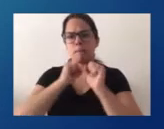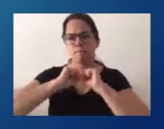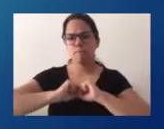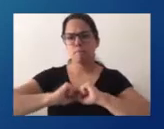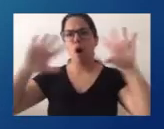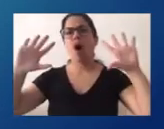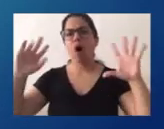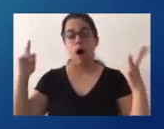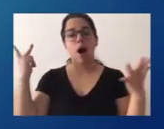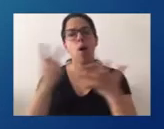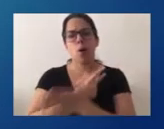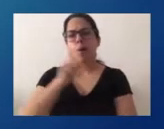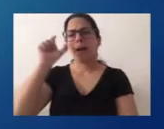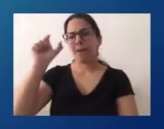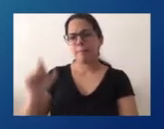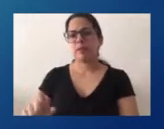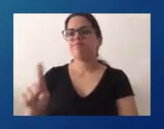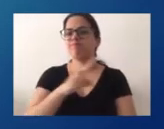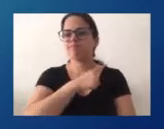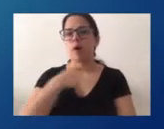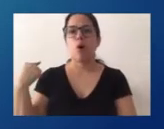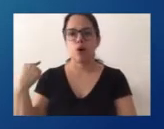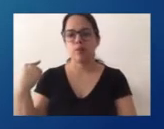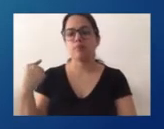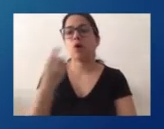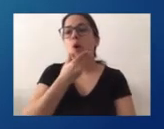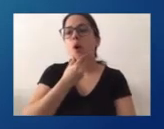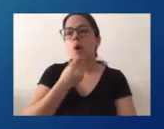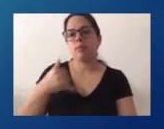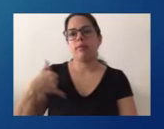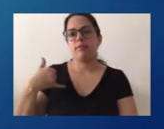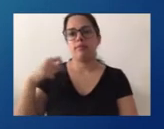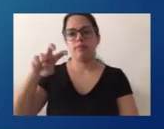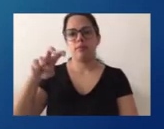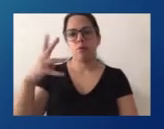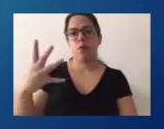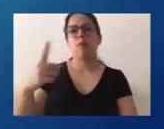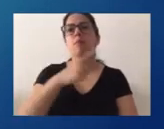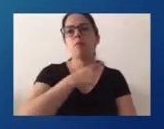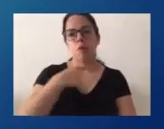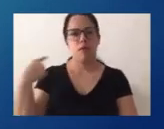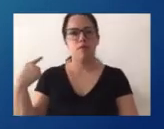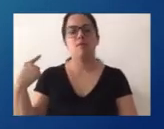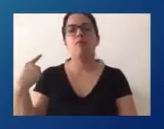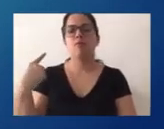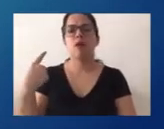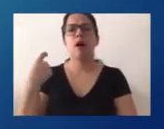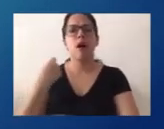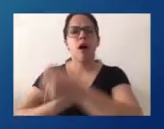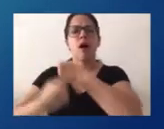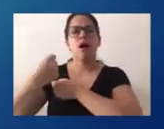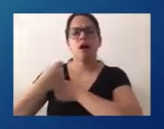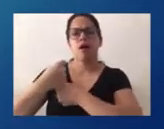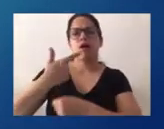Então, uma explosão tem uma vítima fatal no Chacras Reunidas, em São José dos Campos. Então, um homem de 54 anos